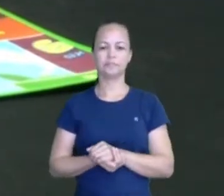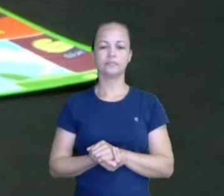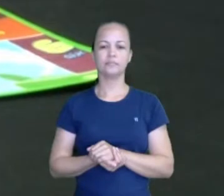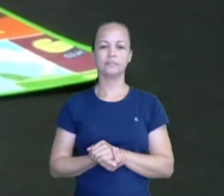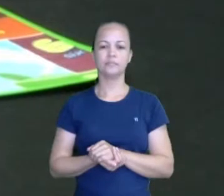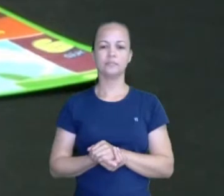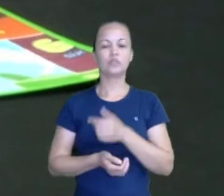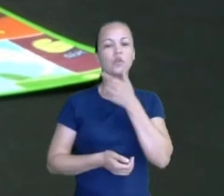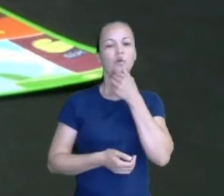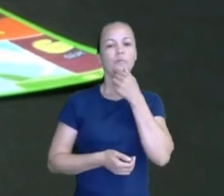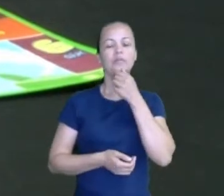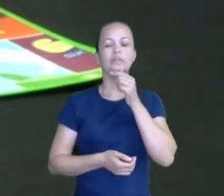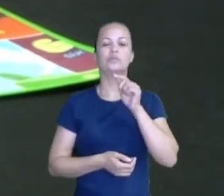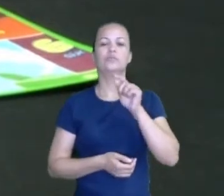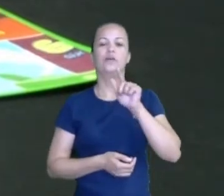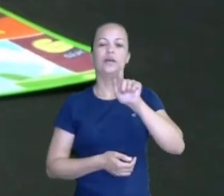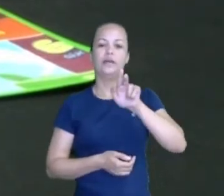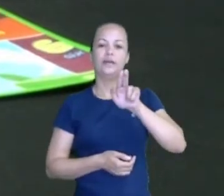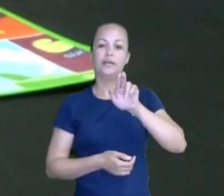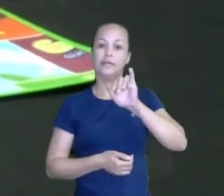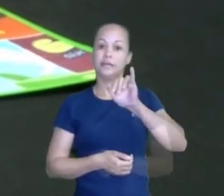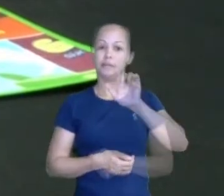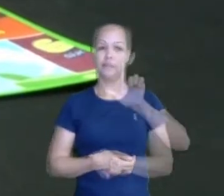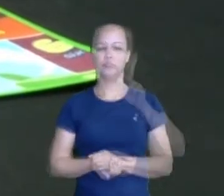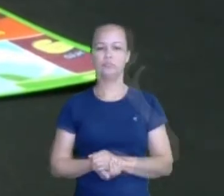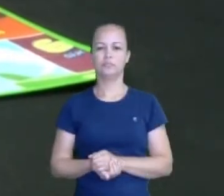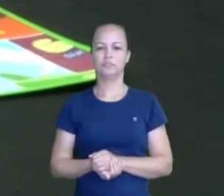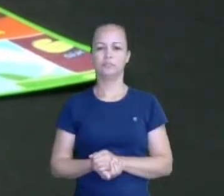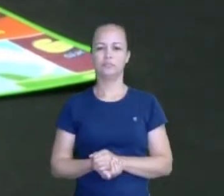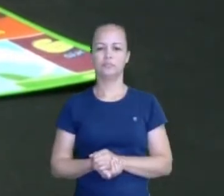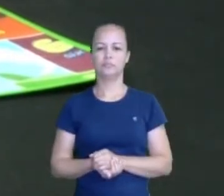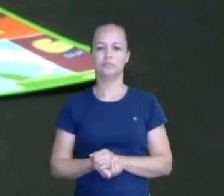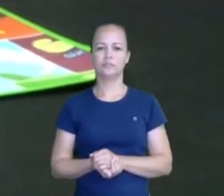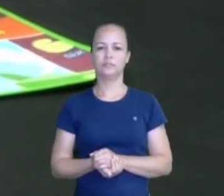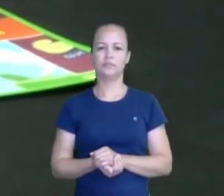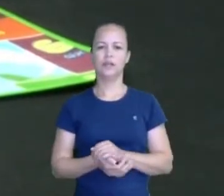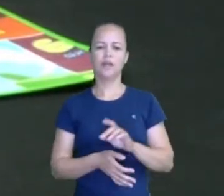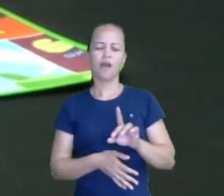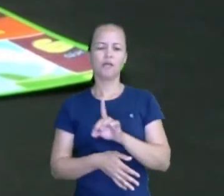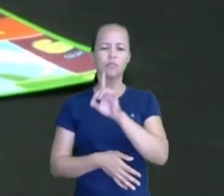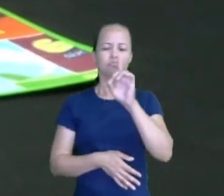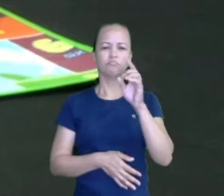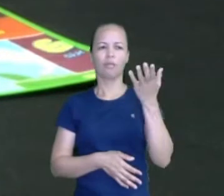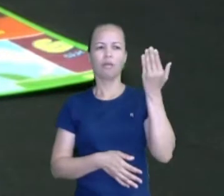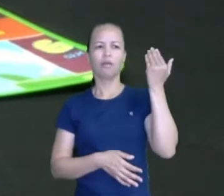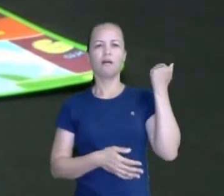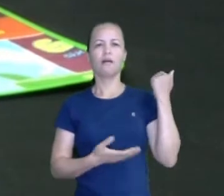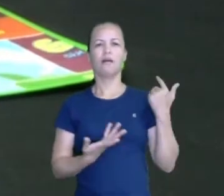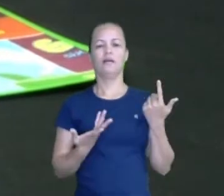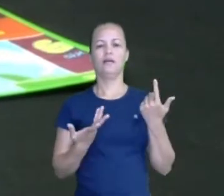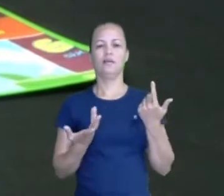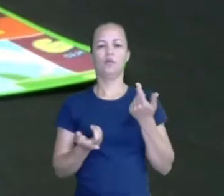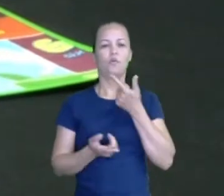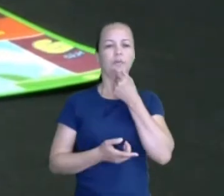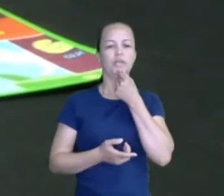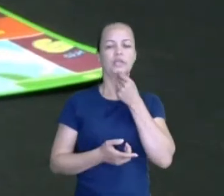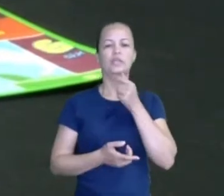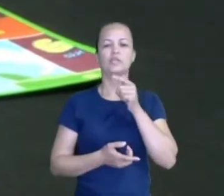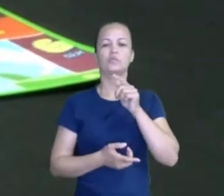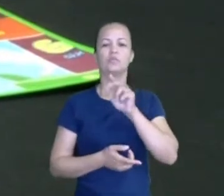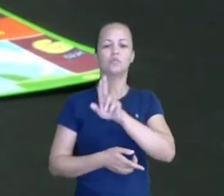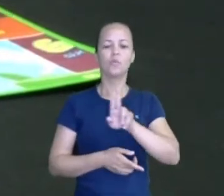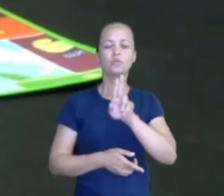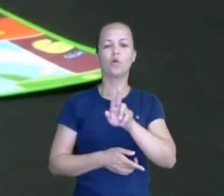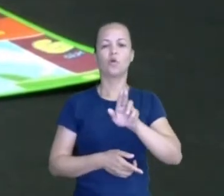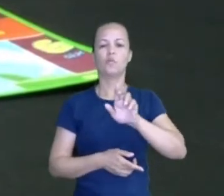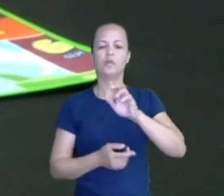Guilherme Augusto Araújo Fernandes. Era uma vez um menino chamado Guilherme